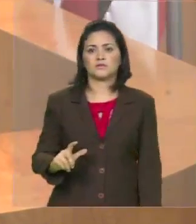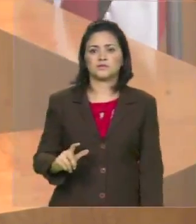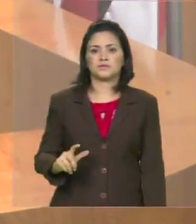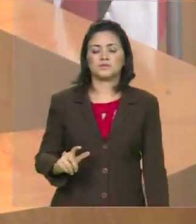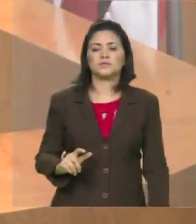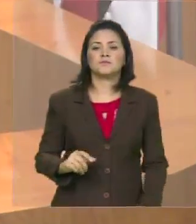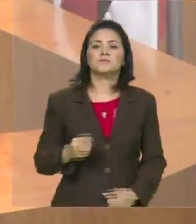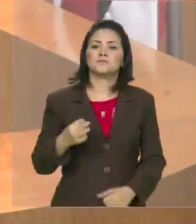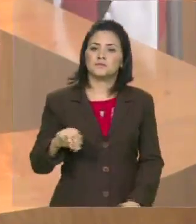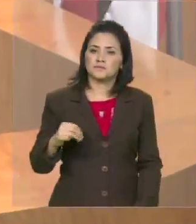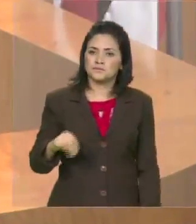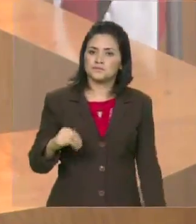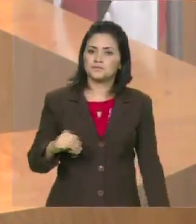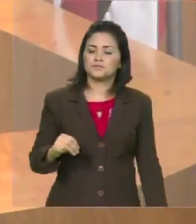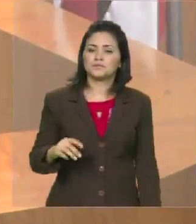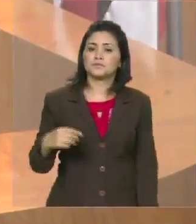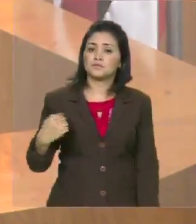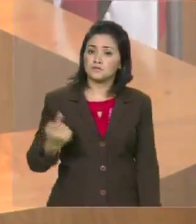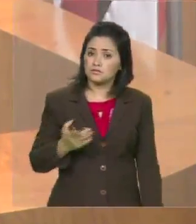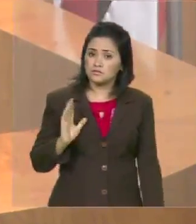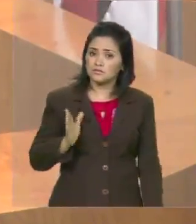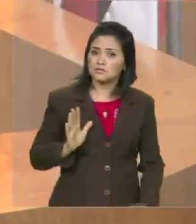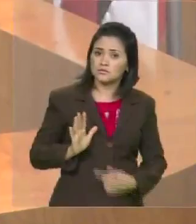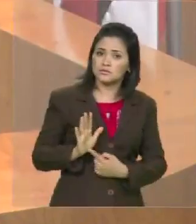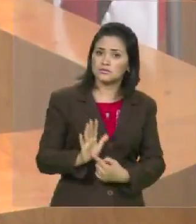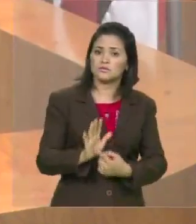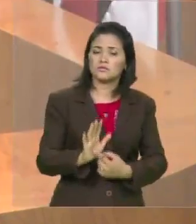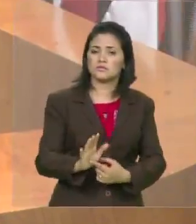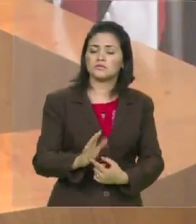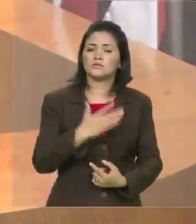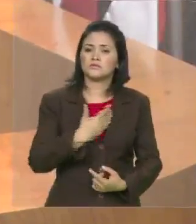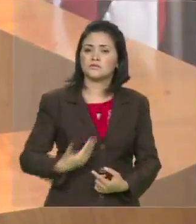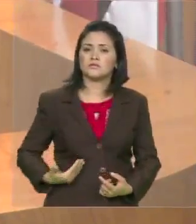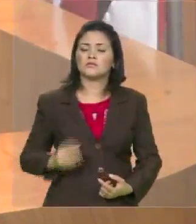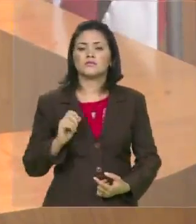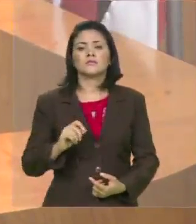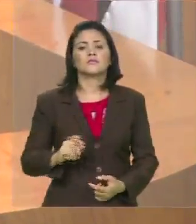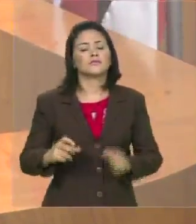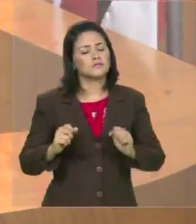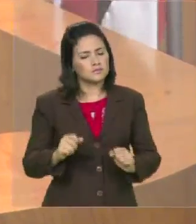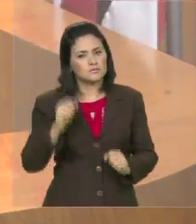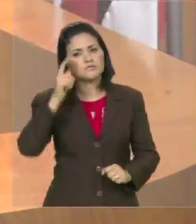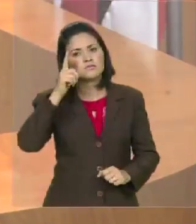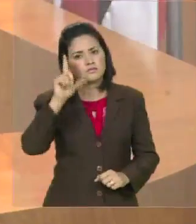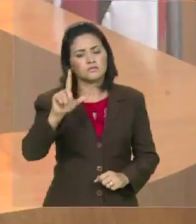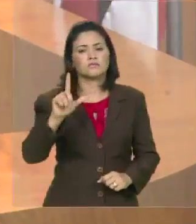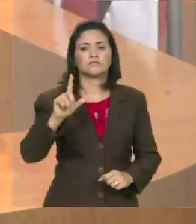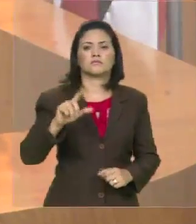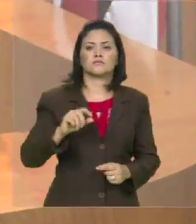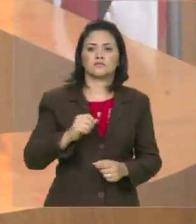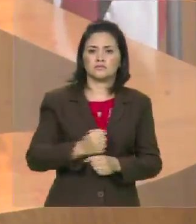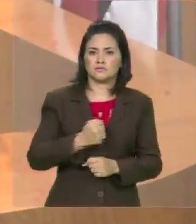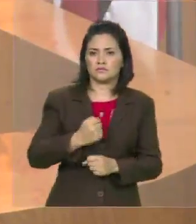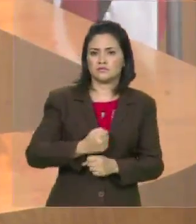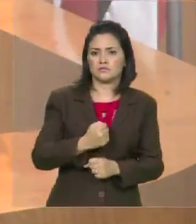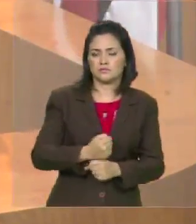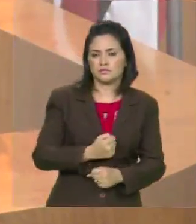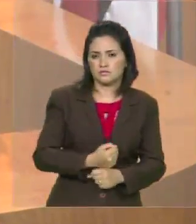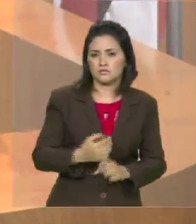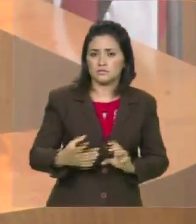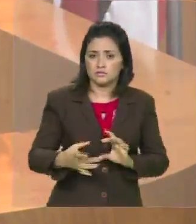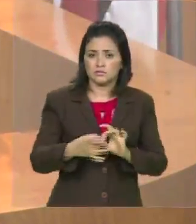tentando articular e mostrar para o governo a viabilidade da implantação. E assim nós vamos estar integrando economicamente o Maranhão aos outros